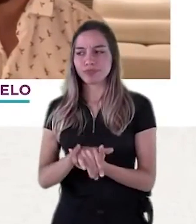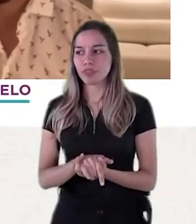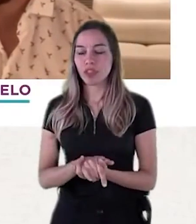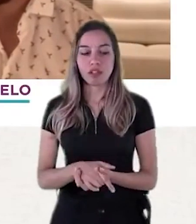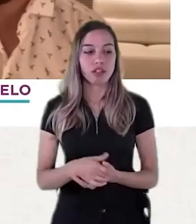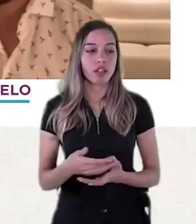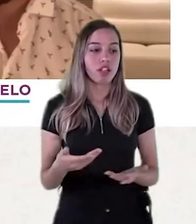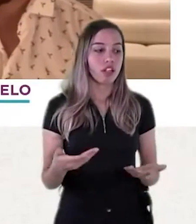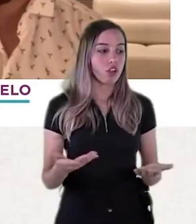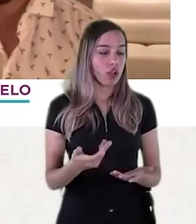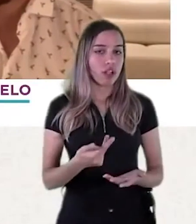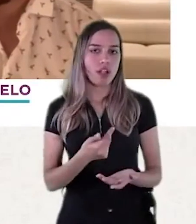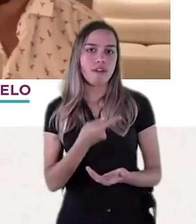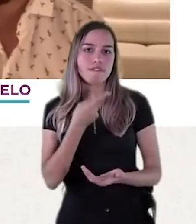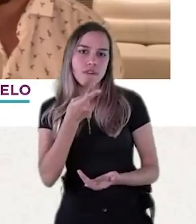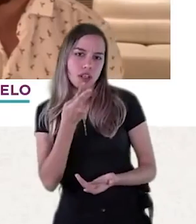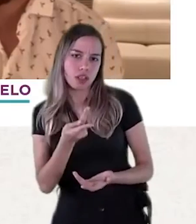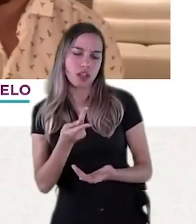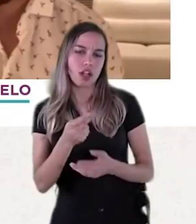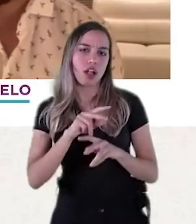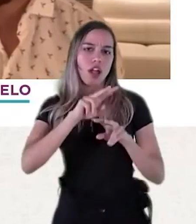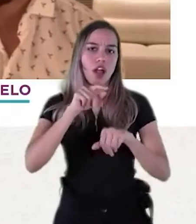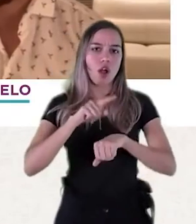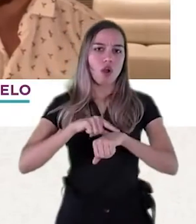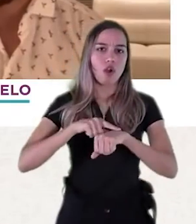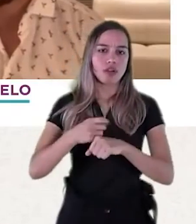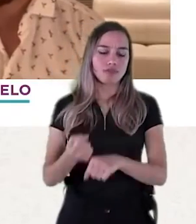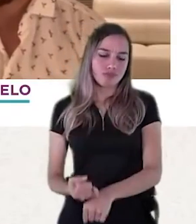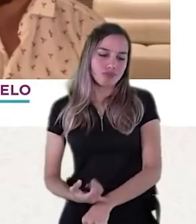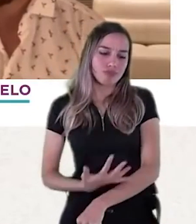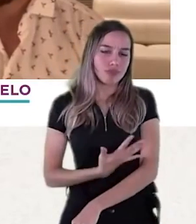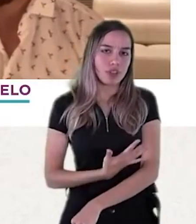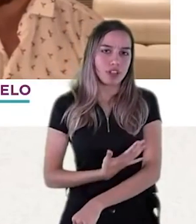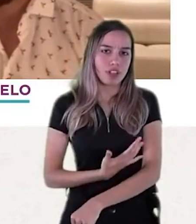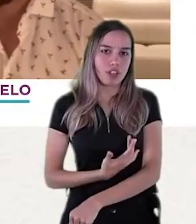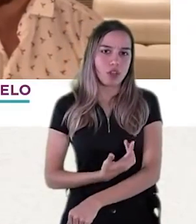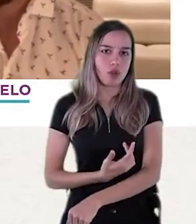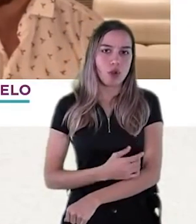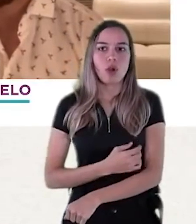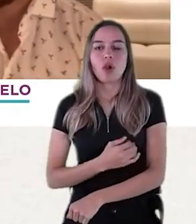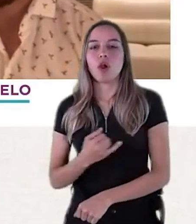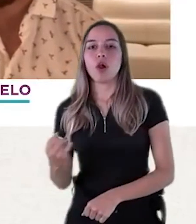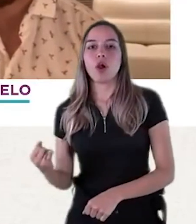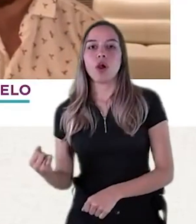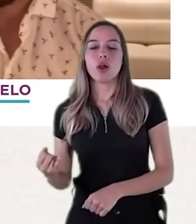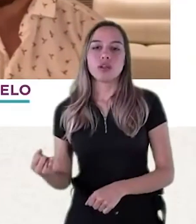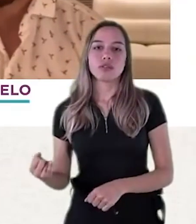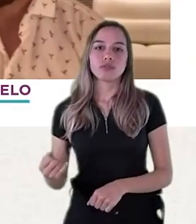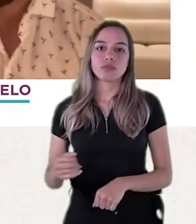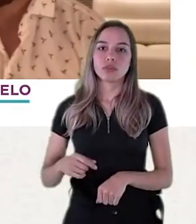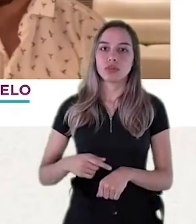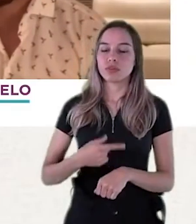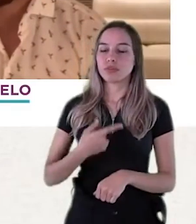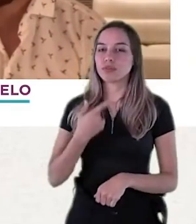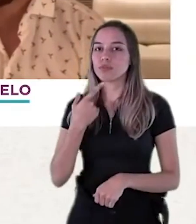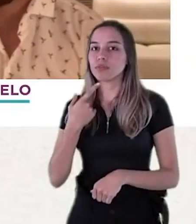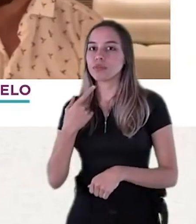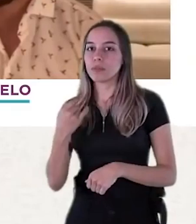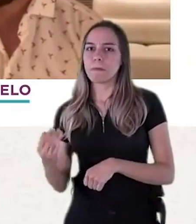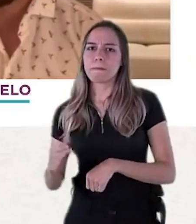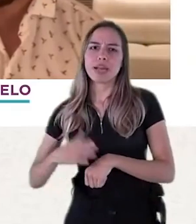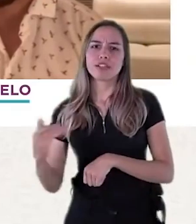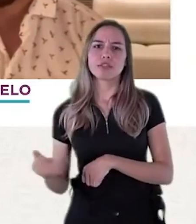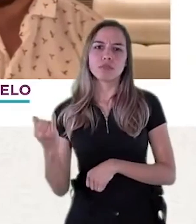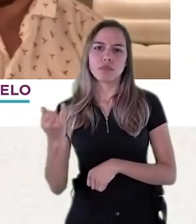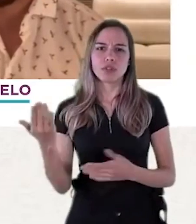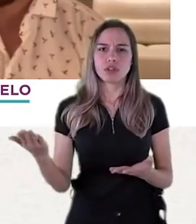Essência, que é o objeto inicial da nossa conversa. Eu queria que você... Eu considerei a Hora